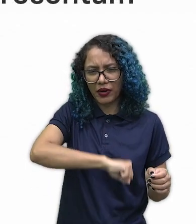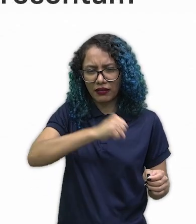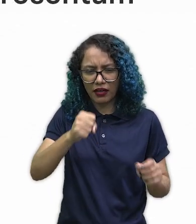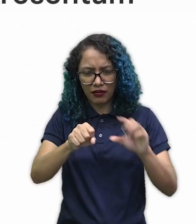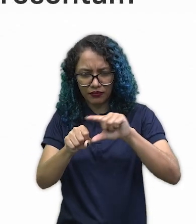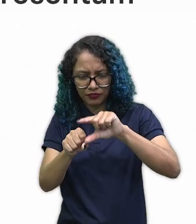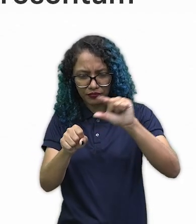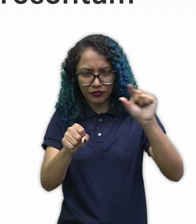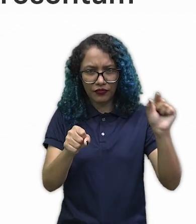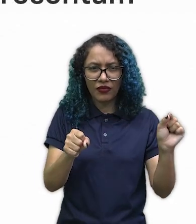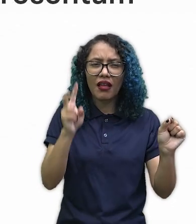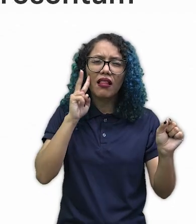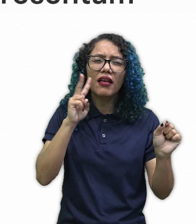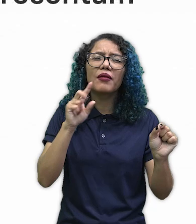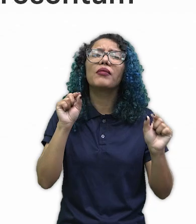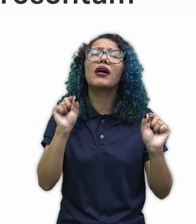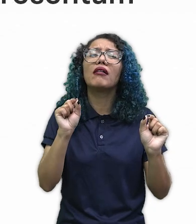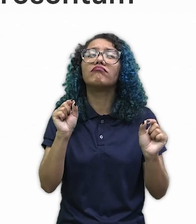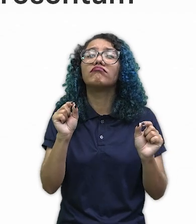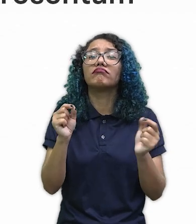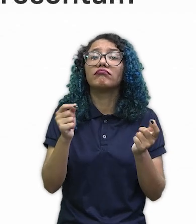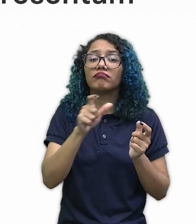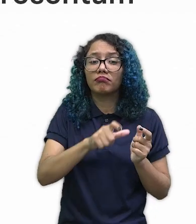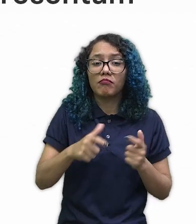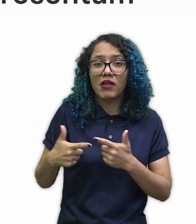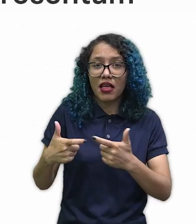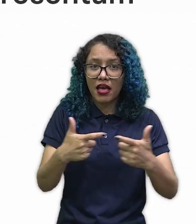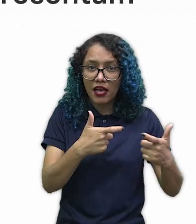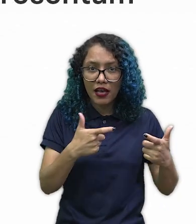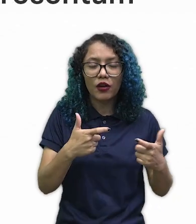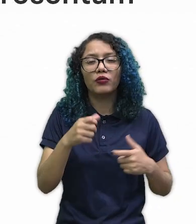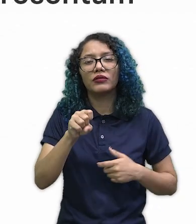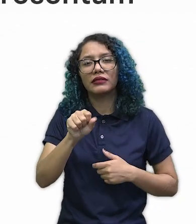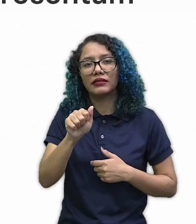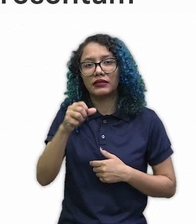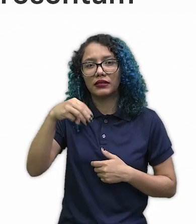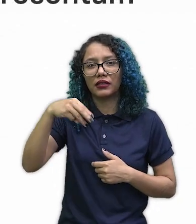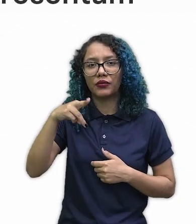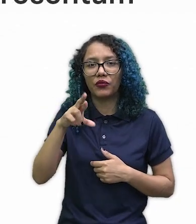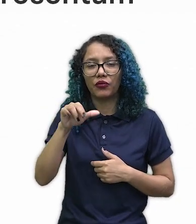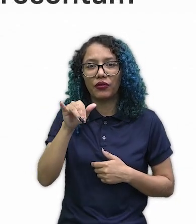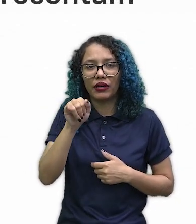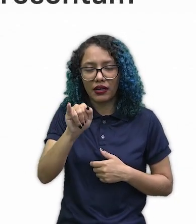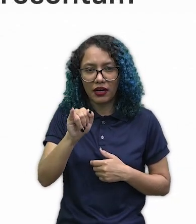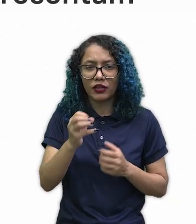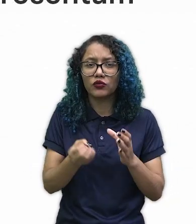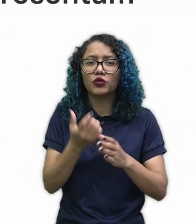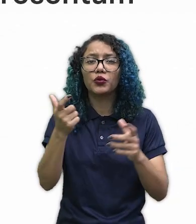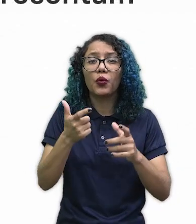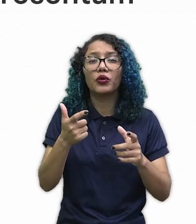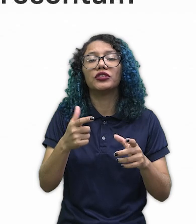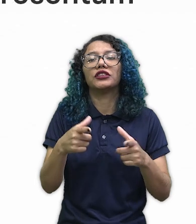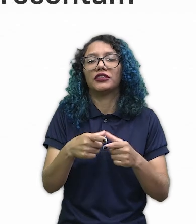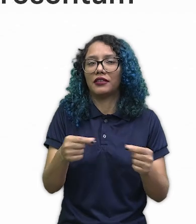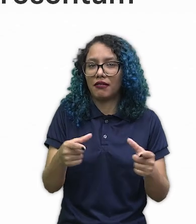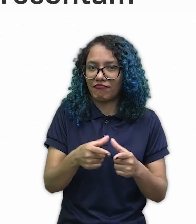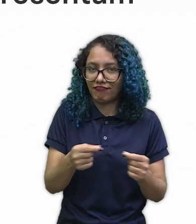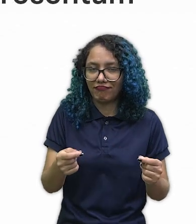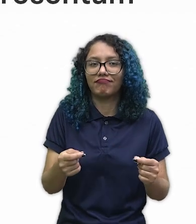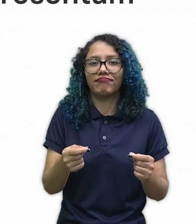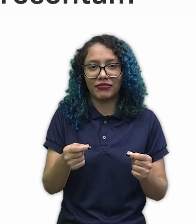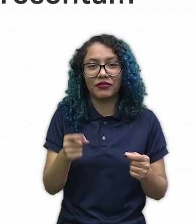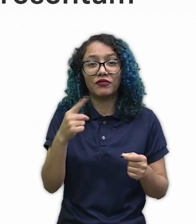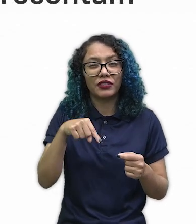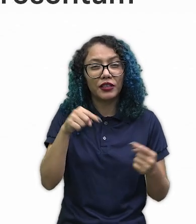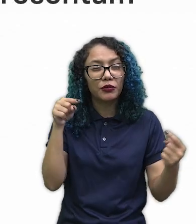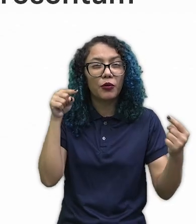do quê? Dos guerreiros samurais, né, que surgiram lá no Japão. Então você já pensa na identidade